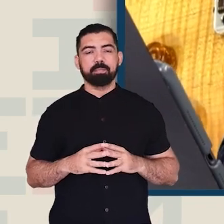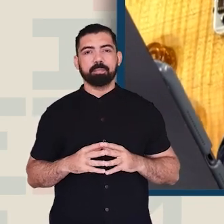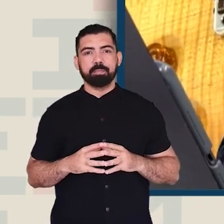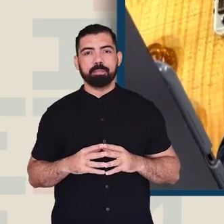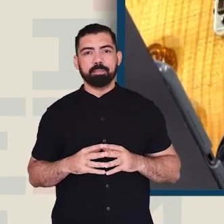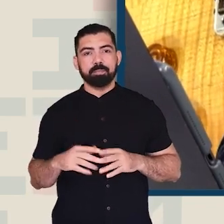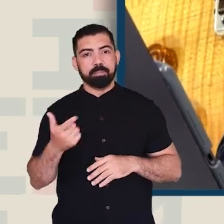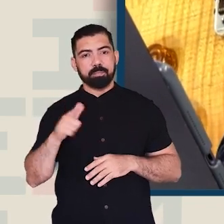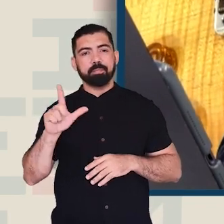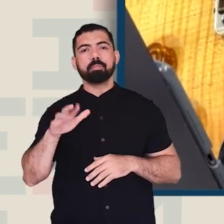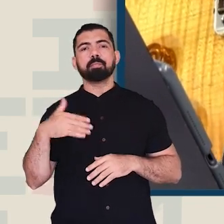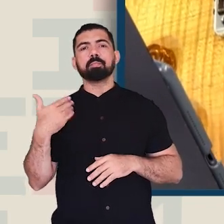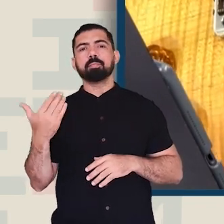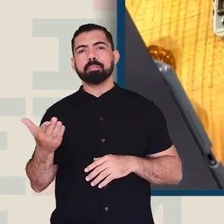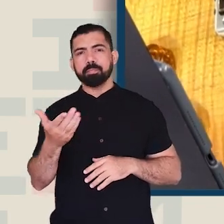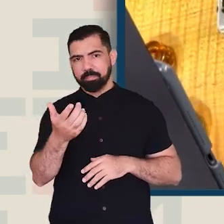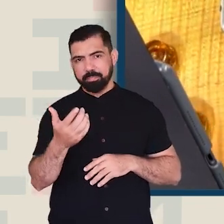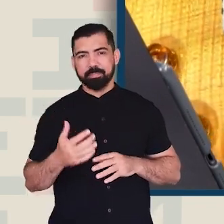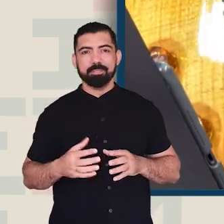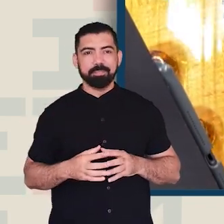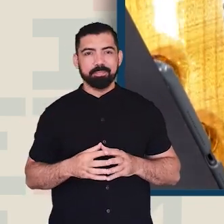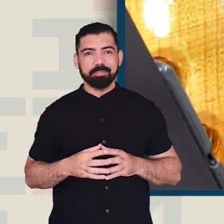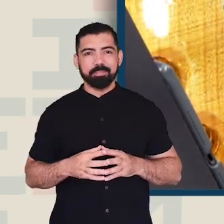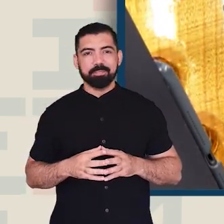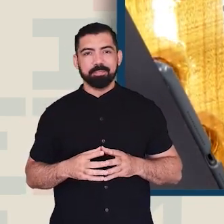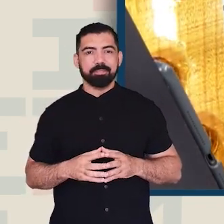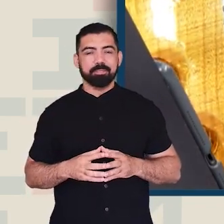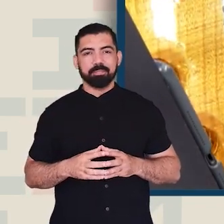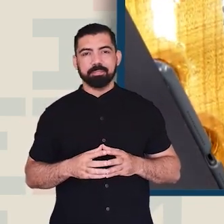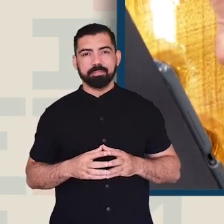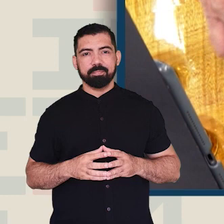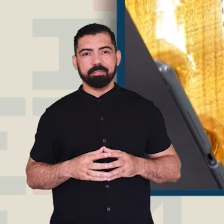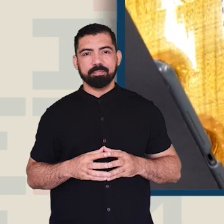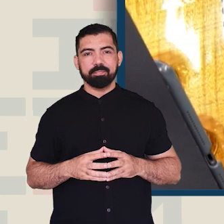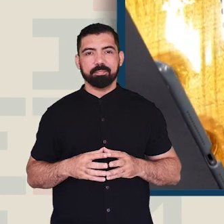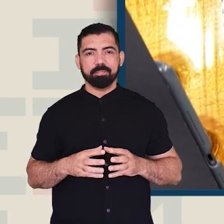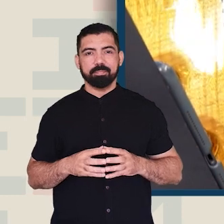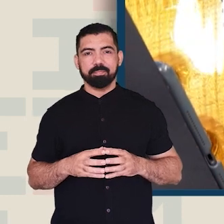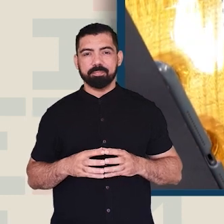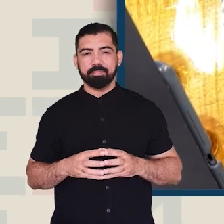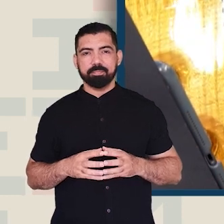Aí, a outra seria... Né?